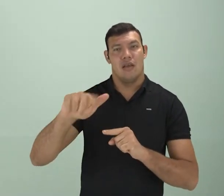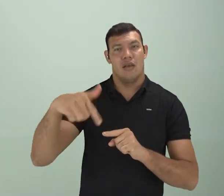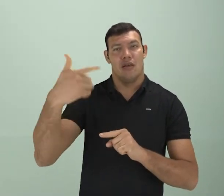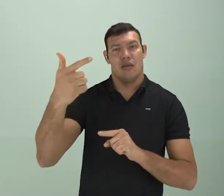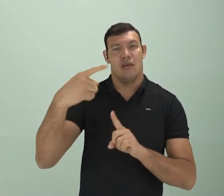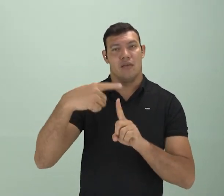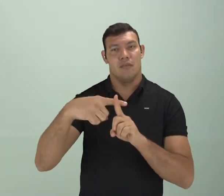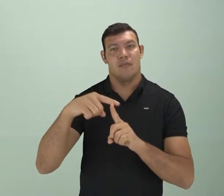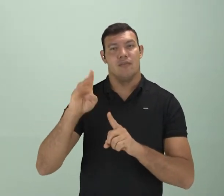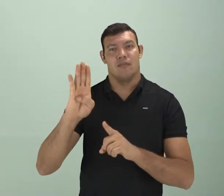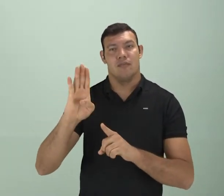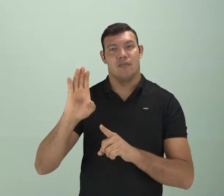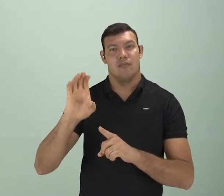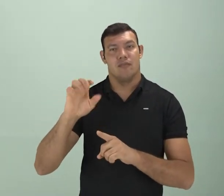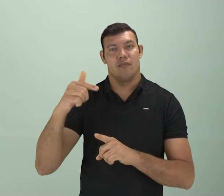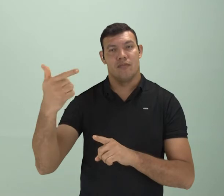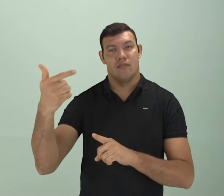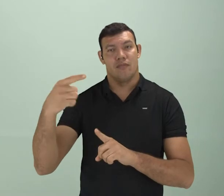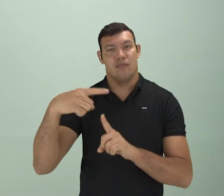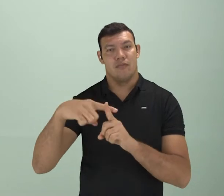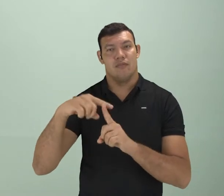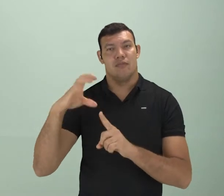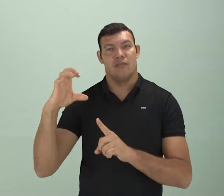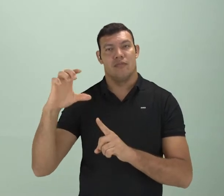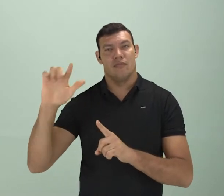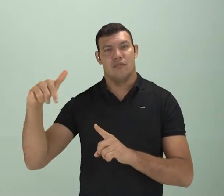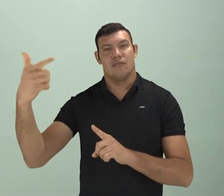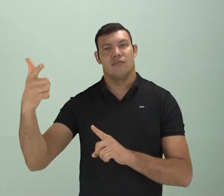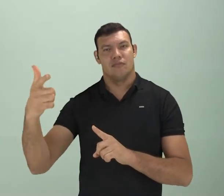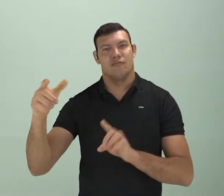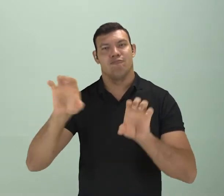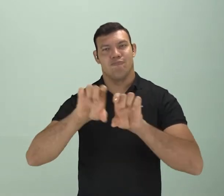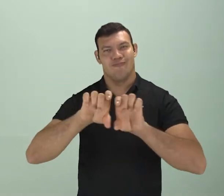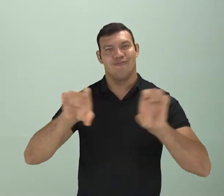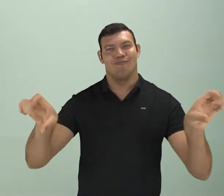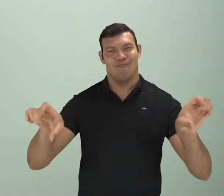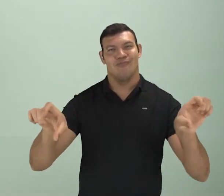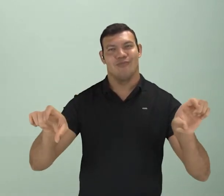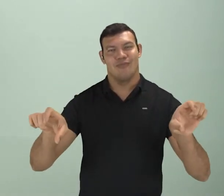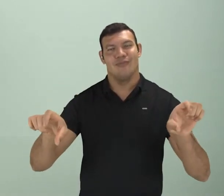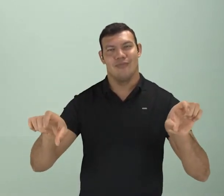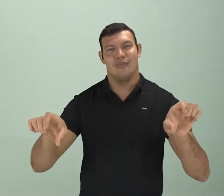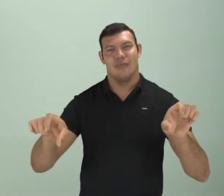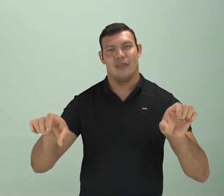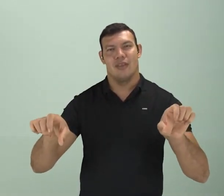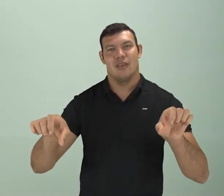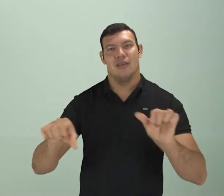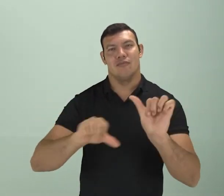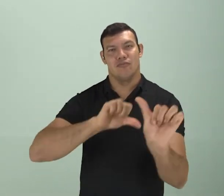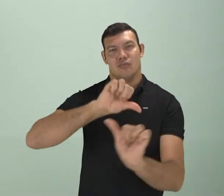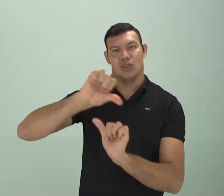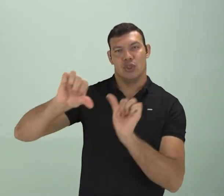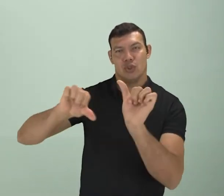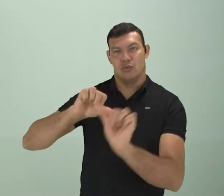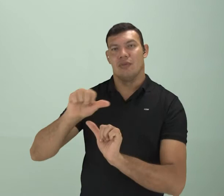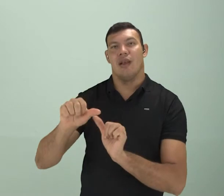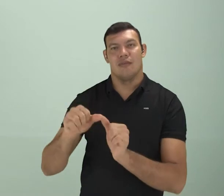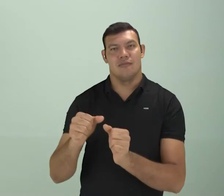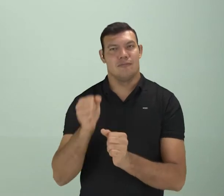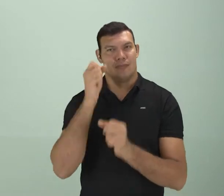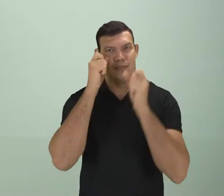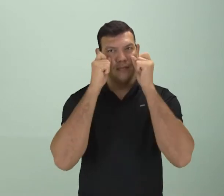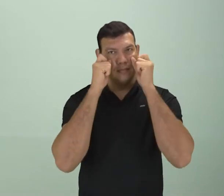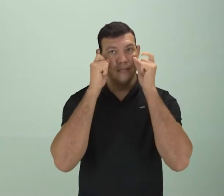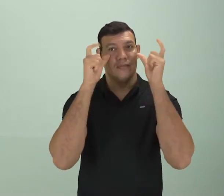torrentielle é a ao quadrado = b ao quadrado mais seu quadrado certo então essa equação a la